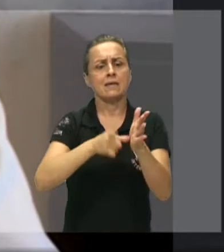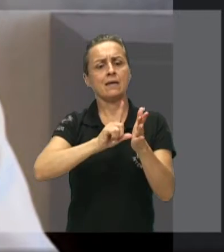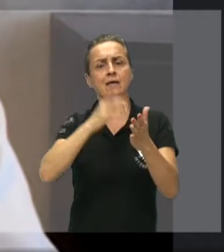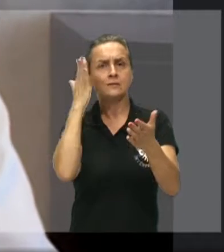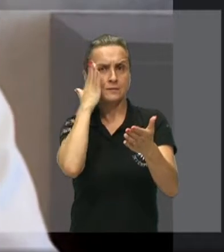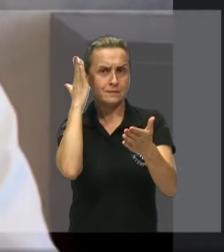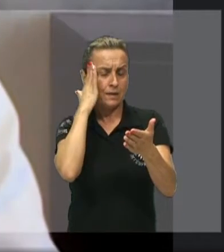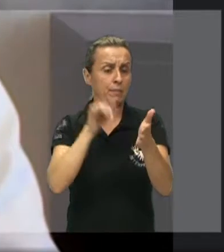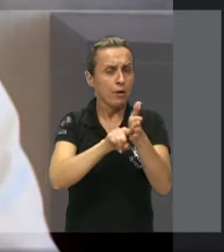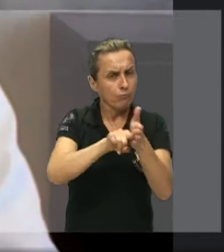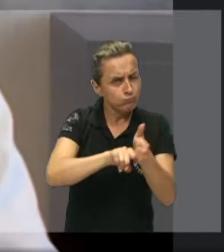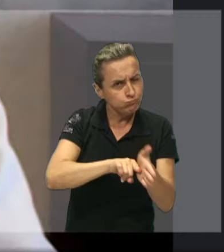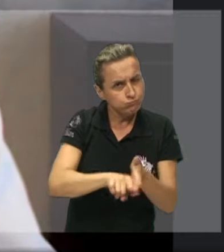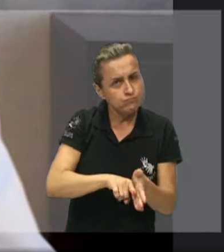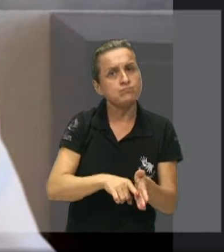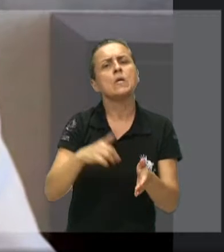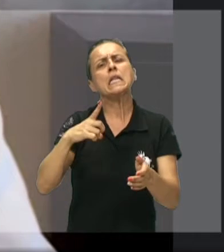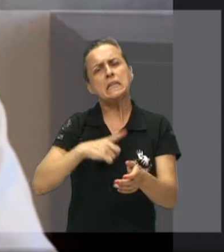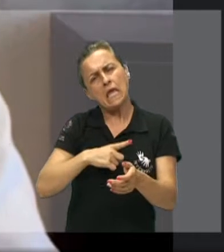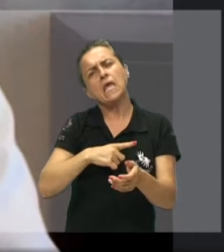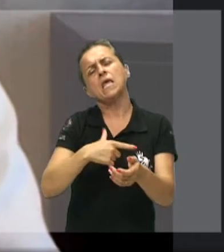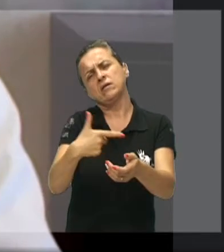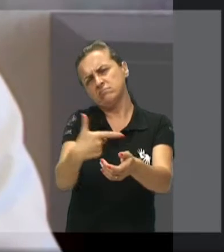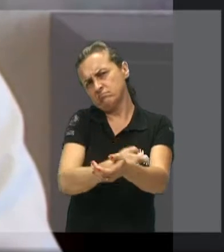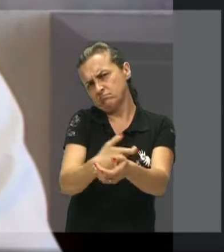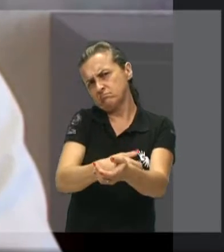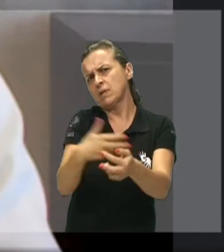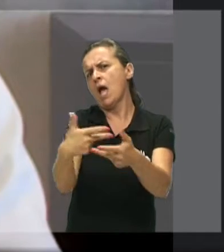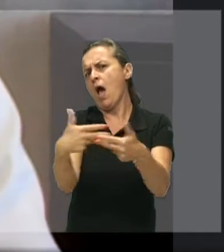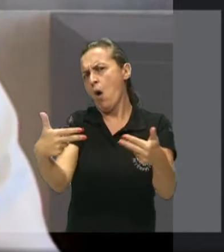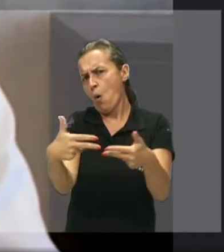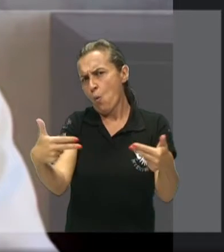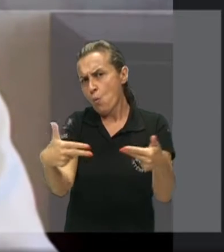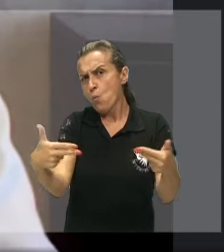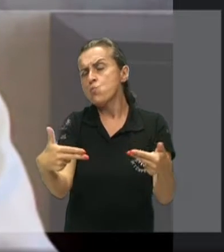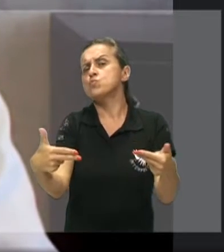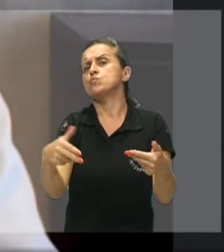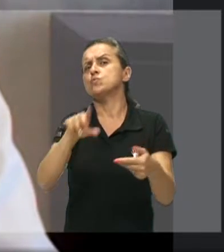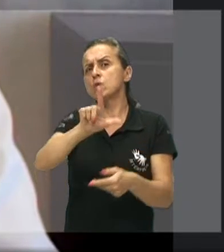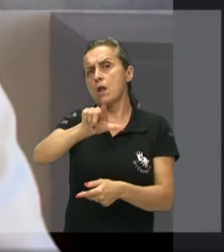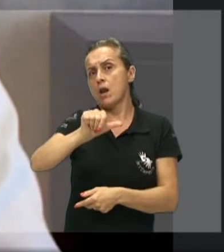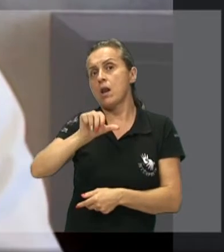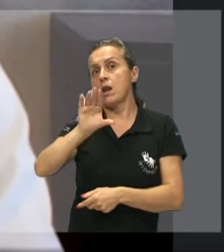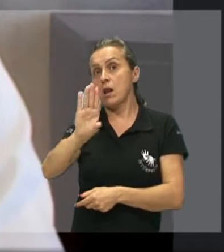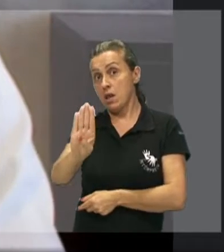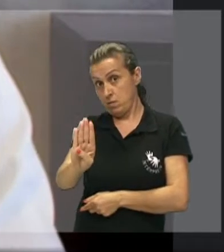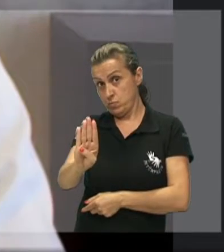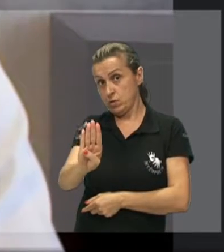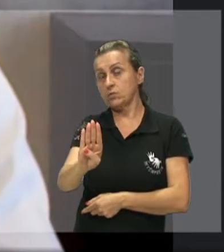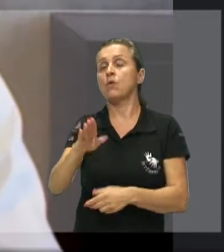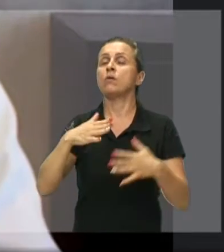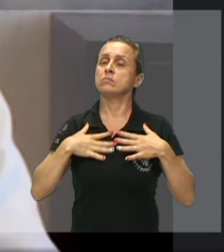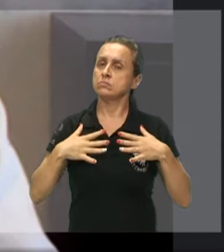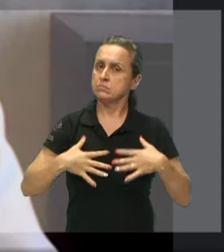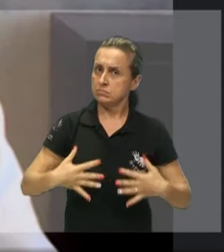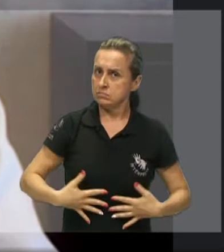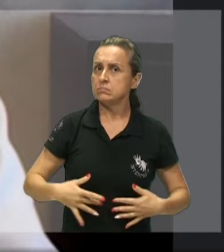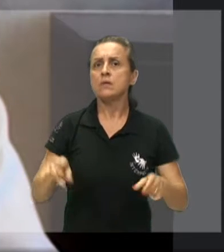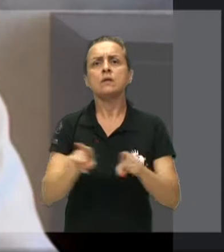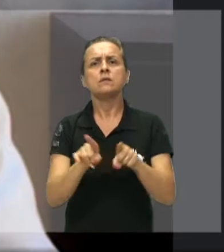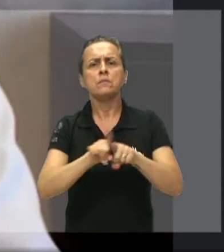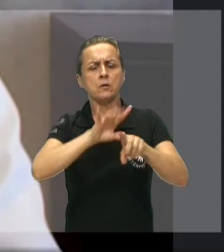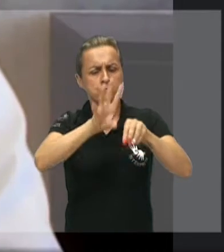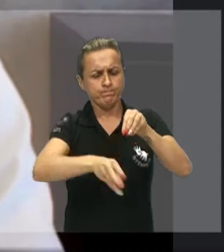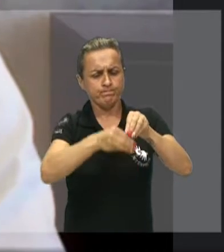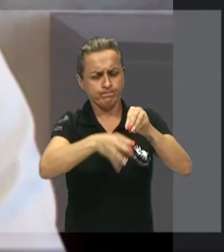Então, existem alguns exames que a gente preconiza, que são realizados, exames laboratoriais, exame físico e exames complementares. O